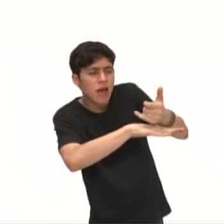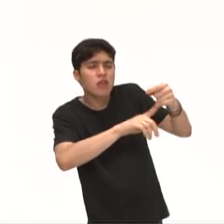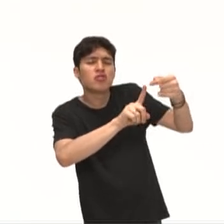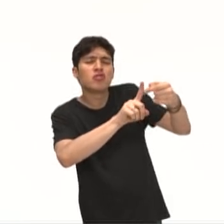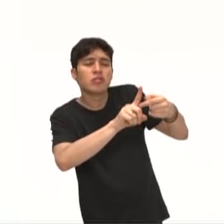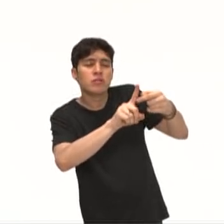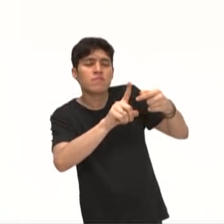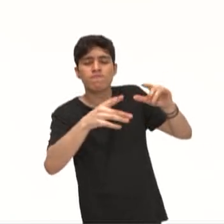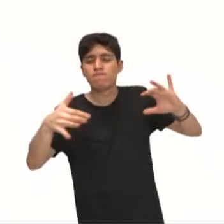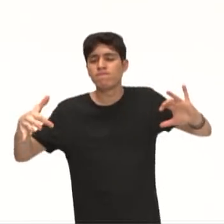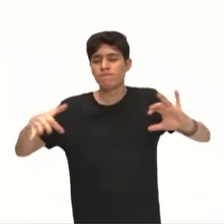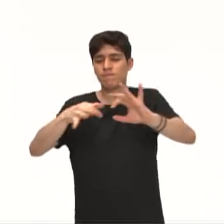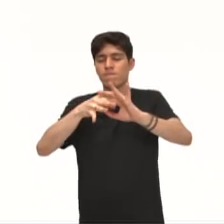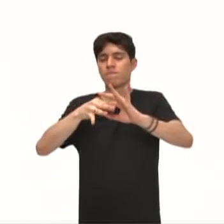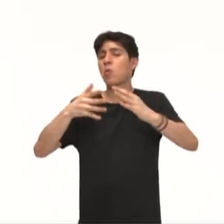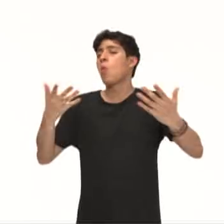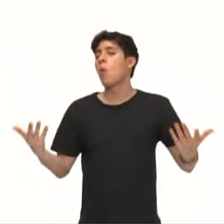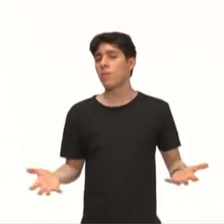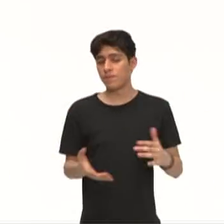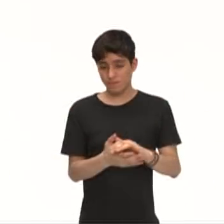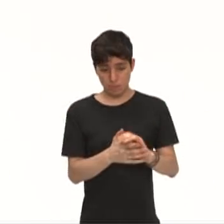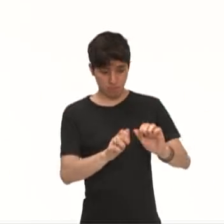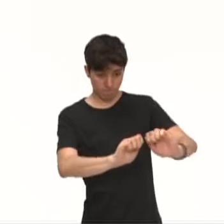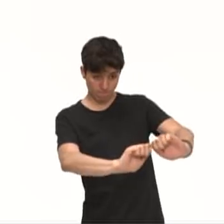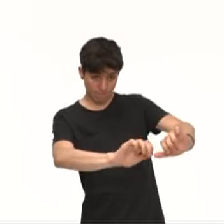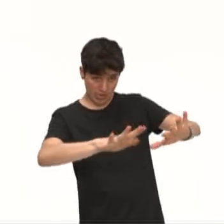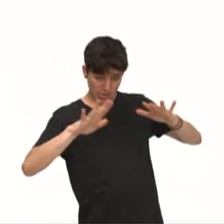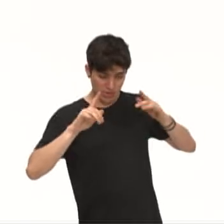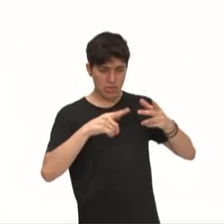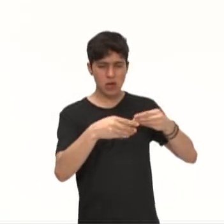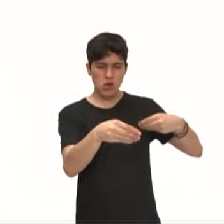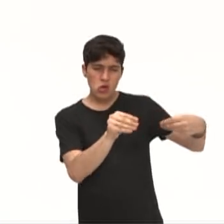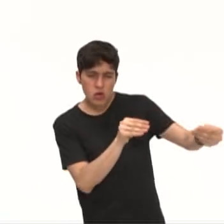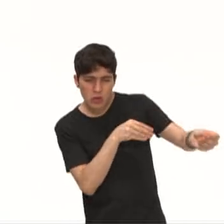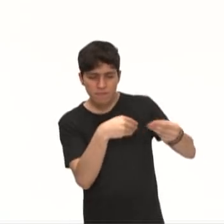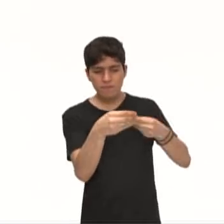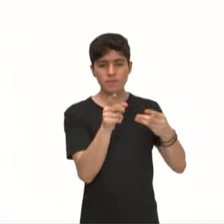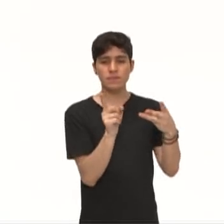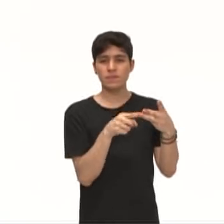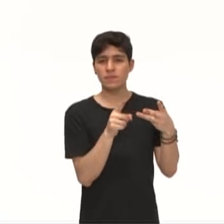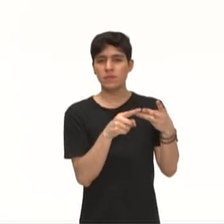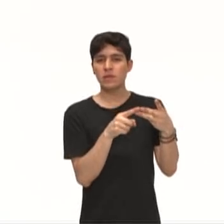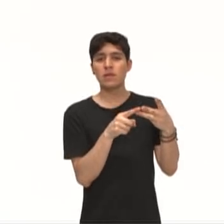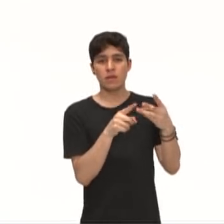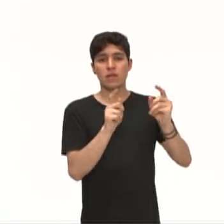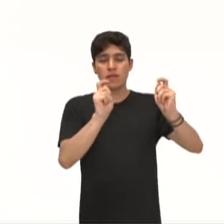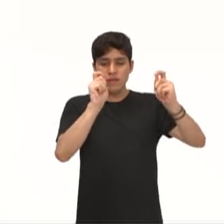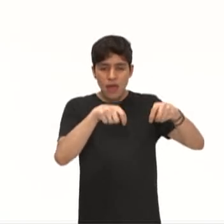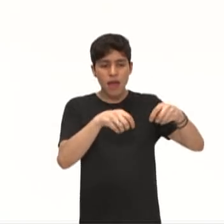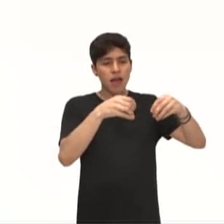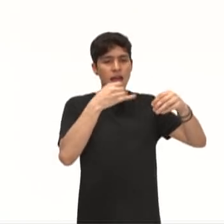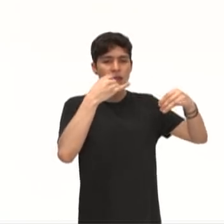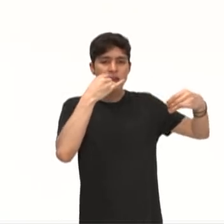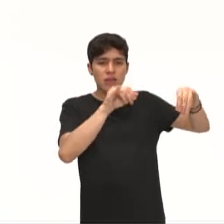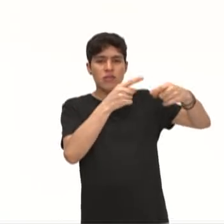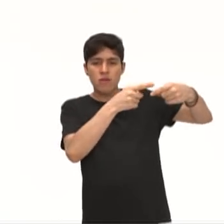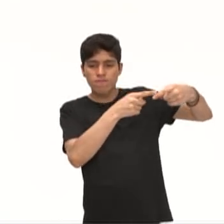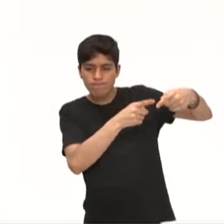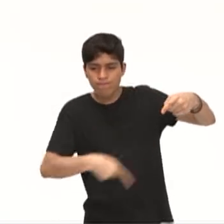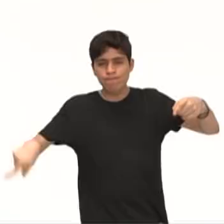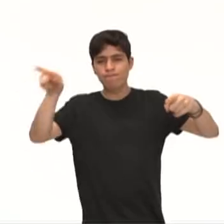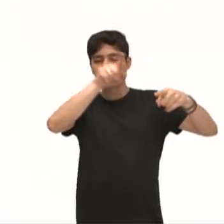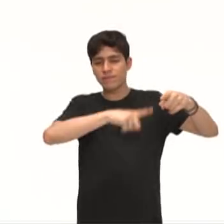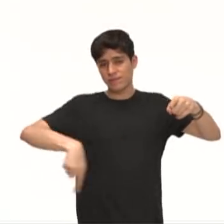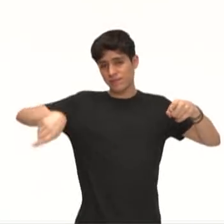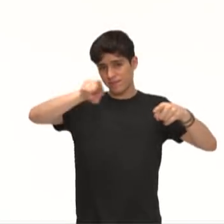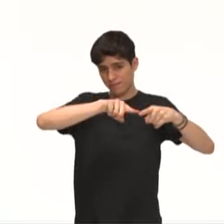de ligação metálica, né? São brilhantes, são maleáveis e são dúcteis, certo? Os metais são